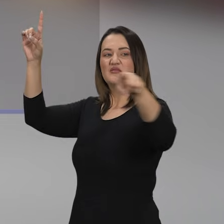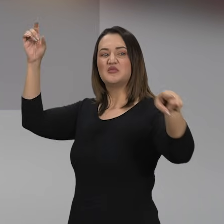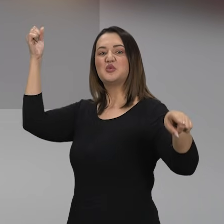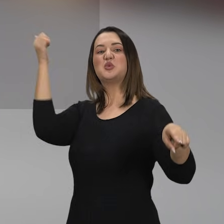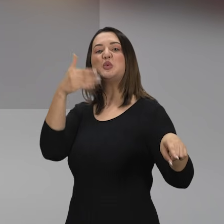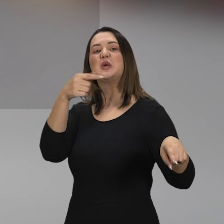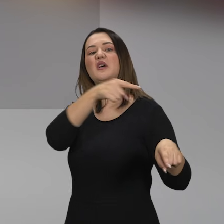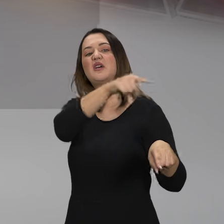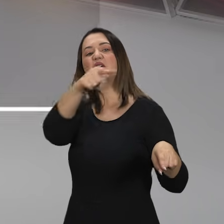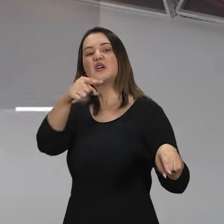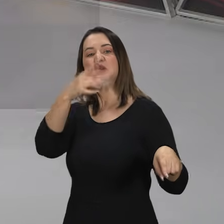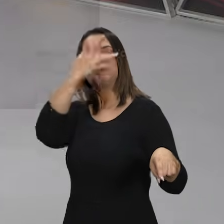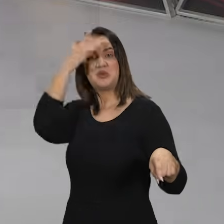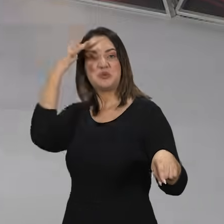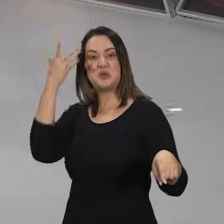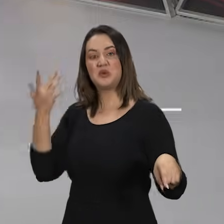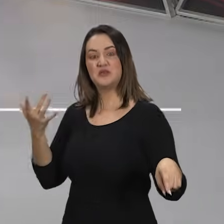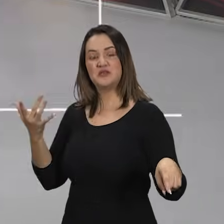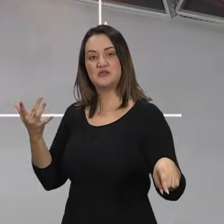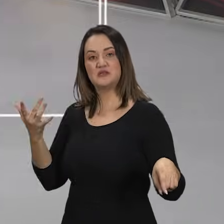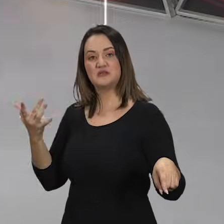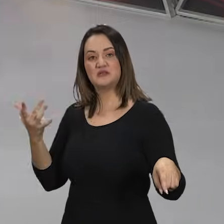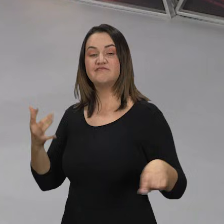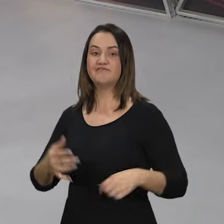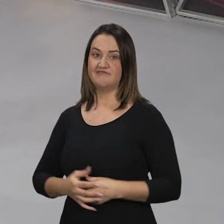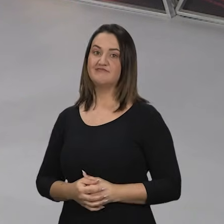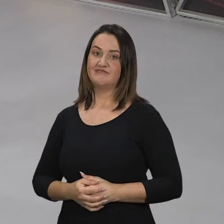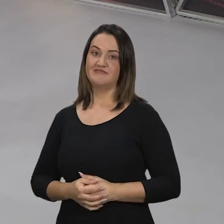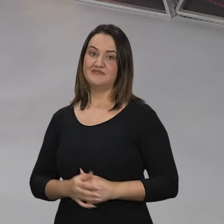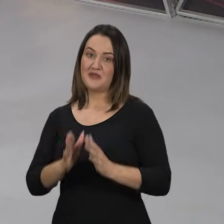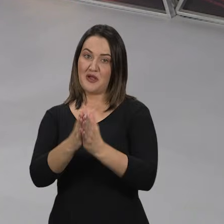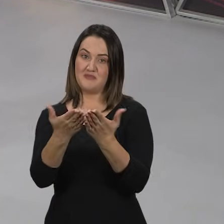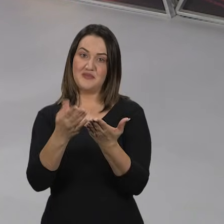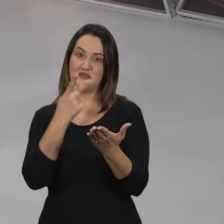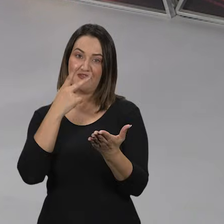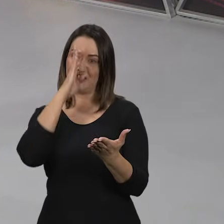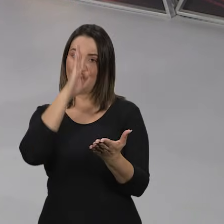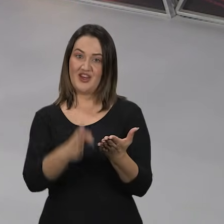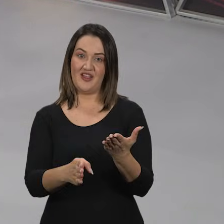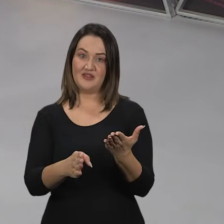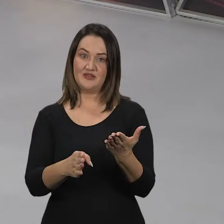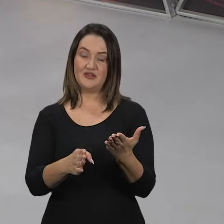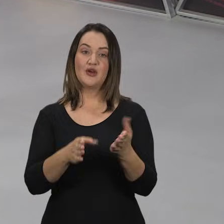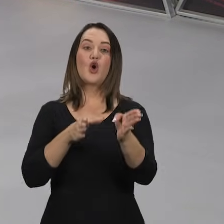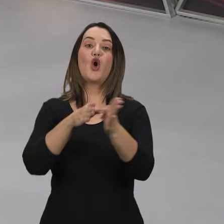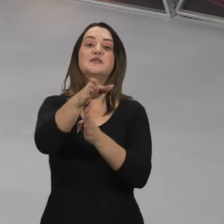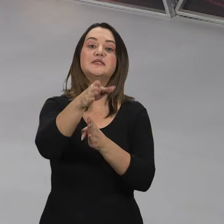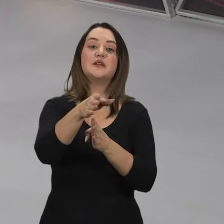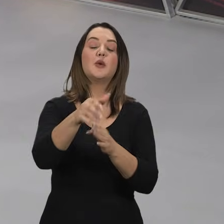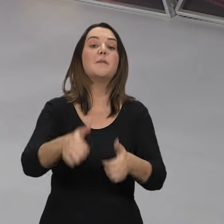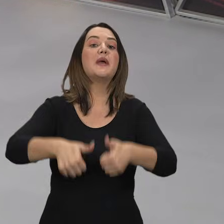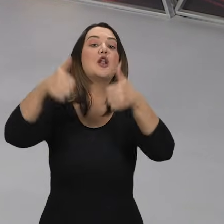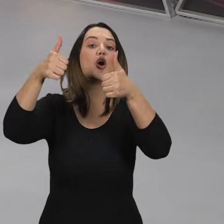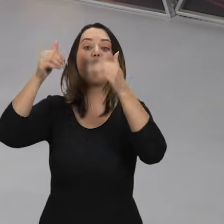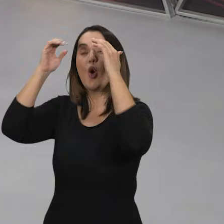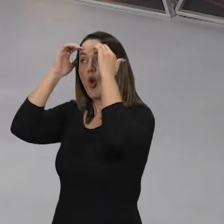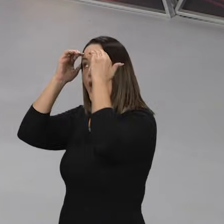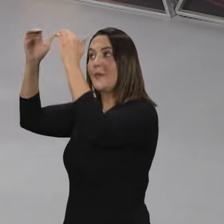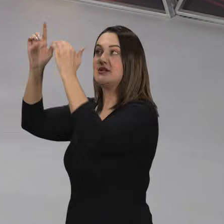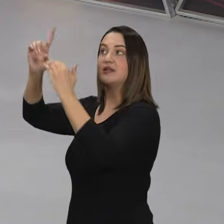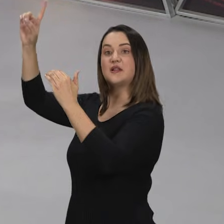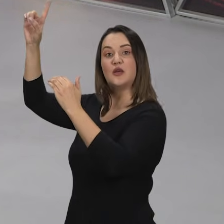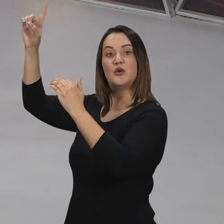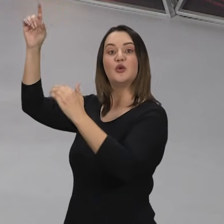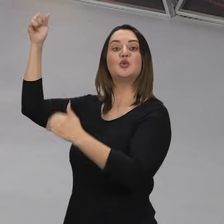aos homens. Claro, a Bíblia é muito direta, diz assim, é melhor obedecer a Deus do que aos